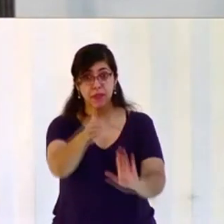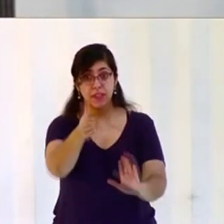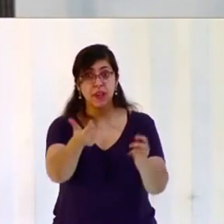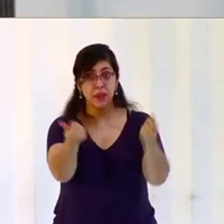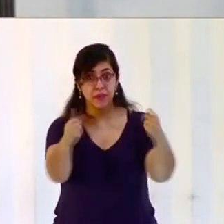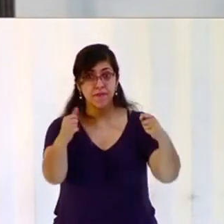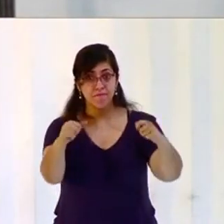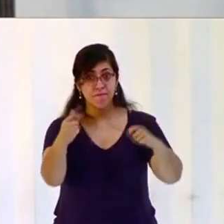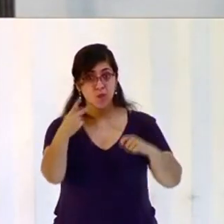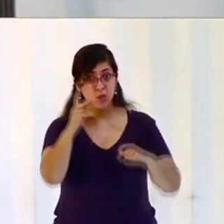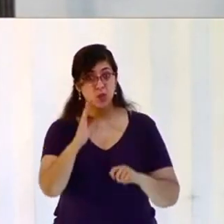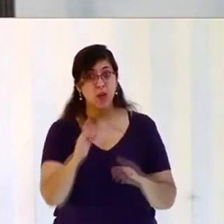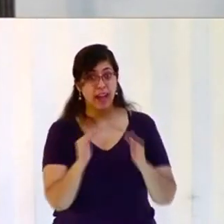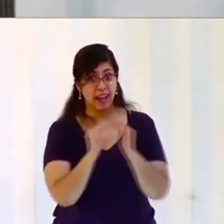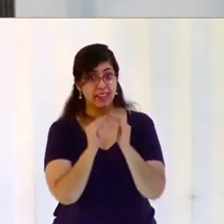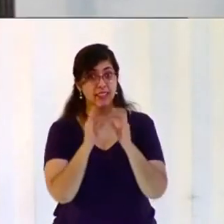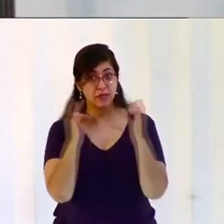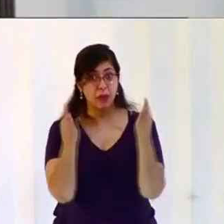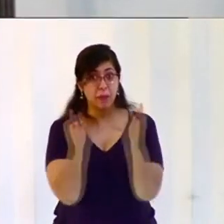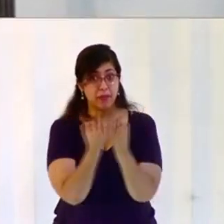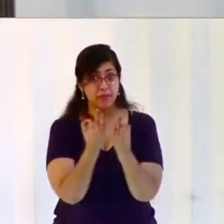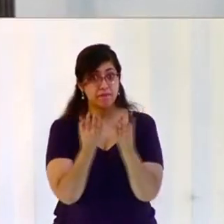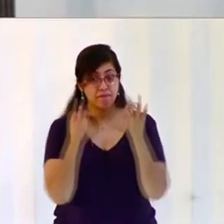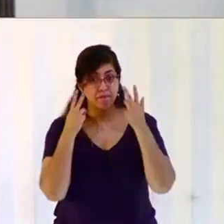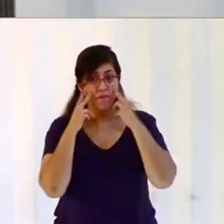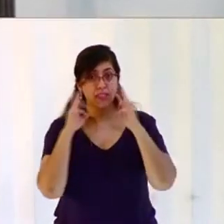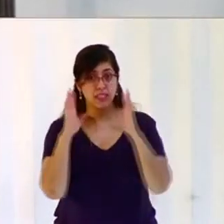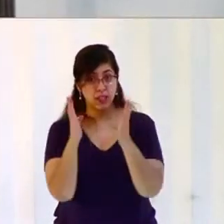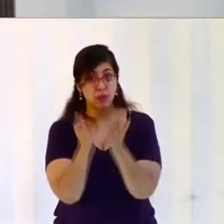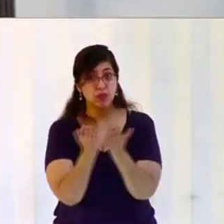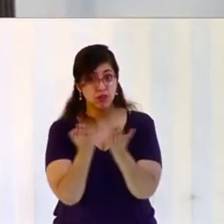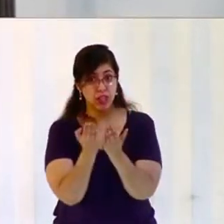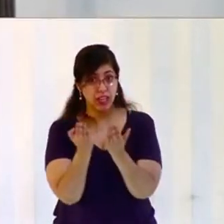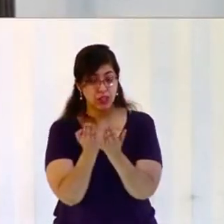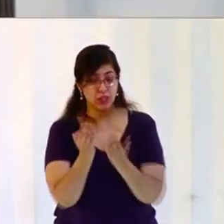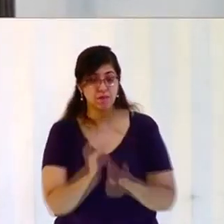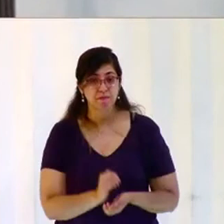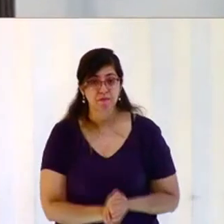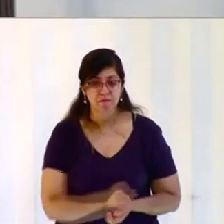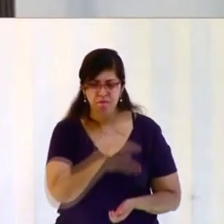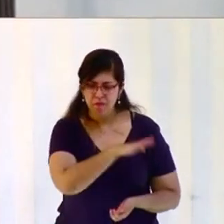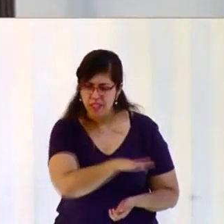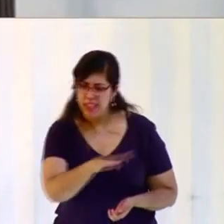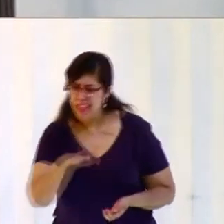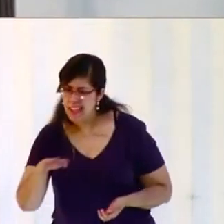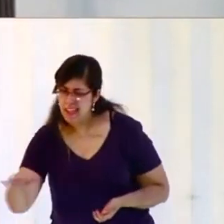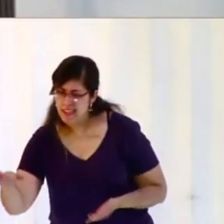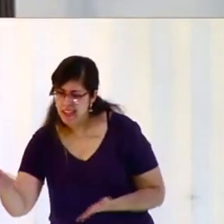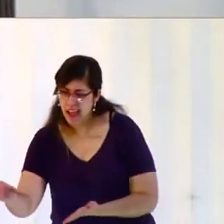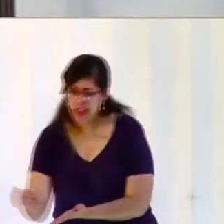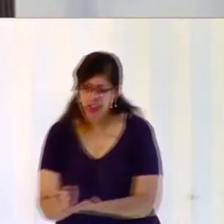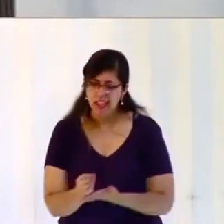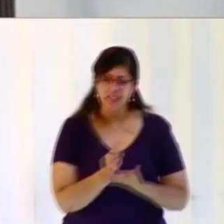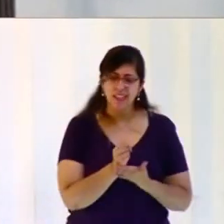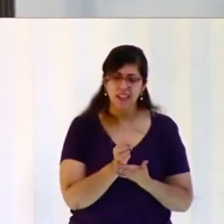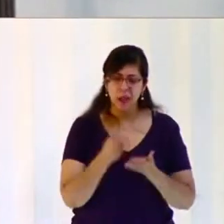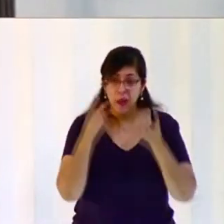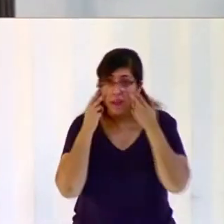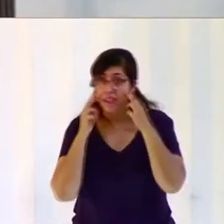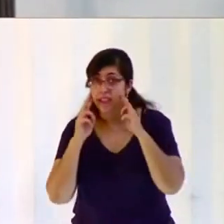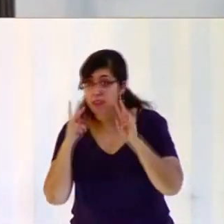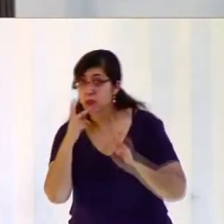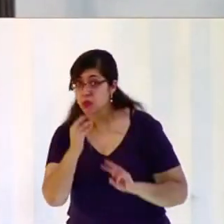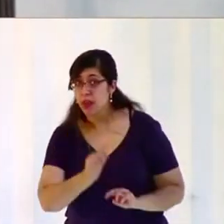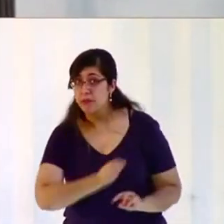casa. Então eu louvo a Deus por isso, quando eu vejo pais que trazem as crianças, porque vocês estão fazendo missão com seus filhos. E